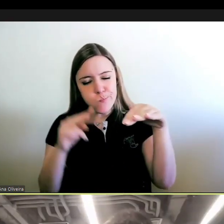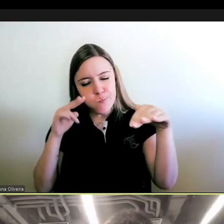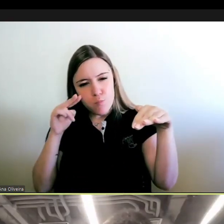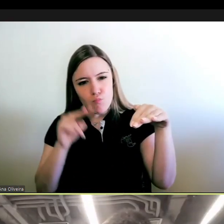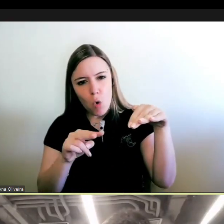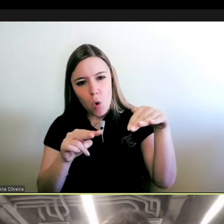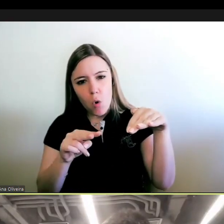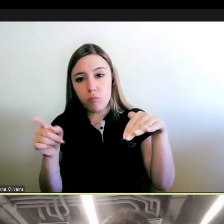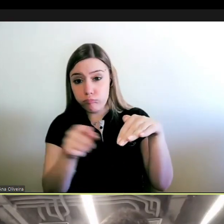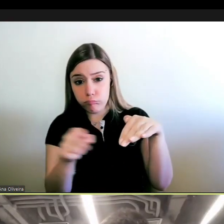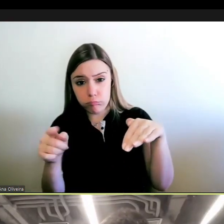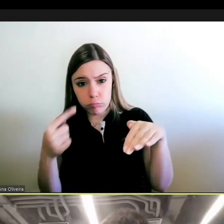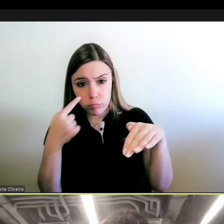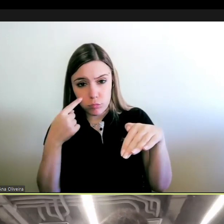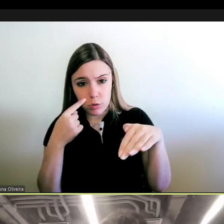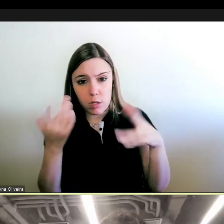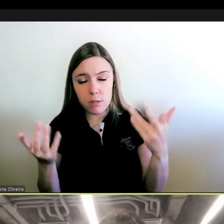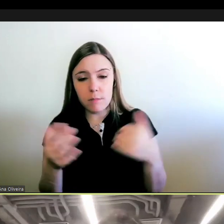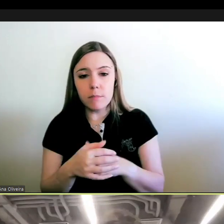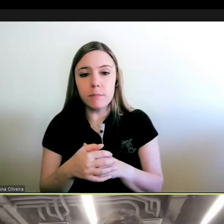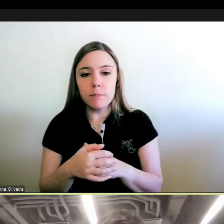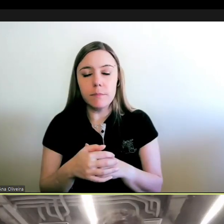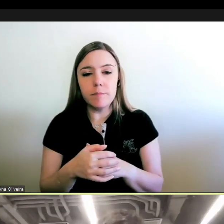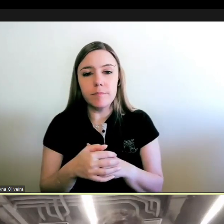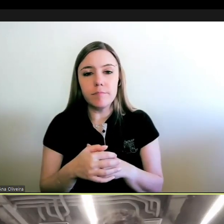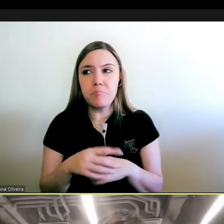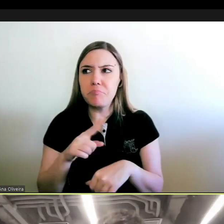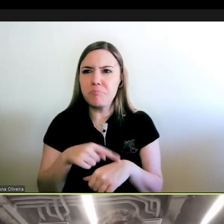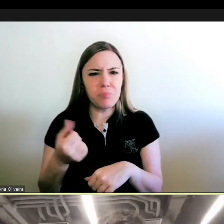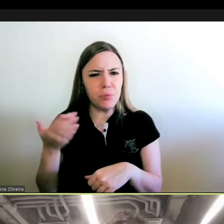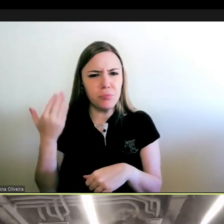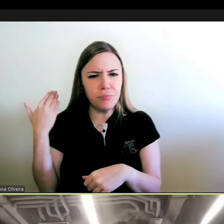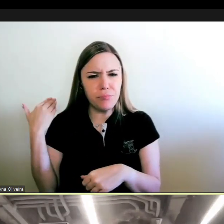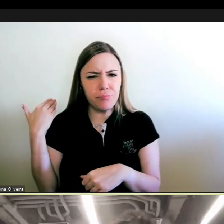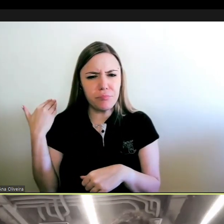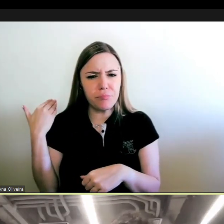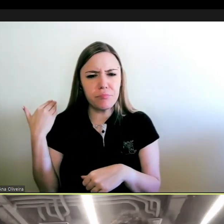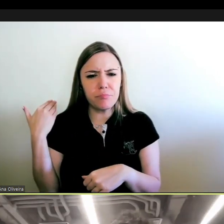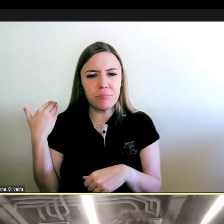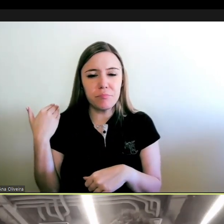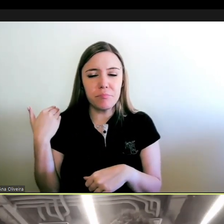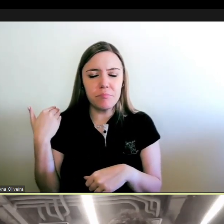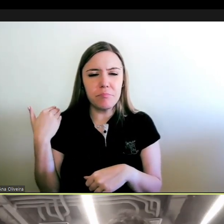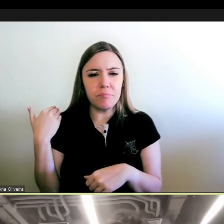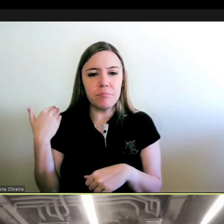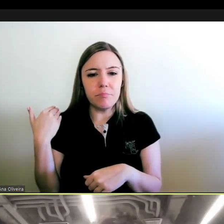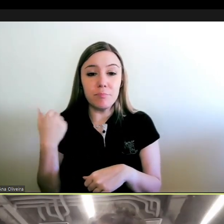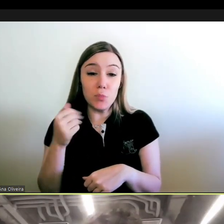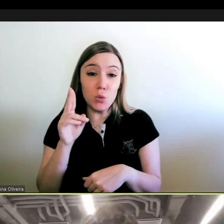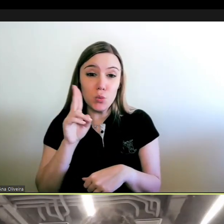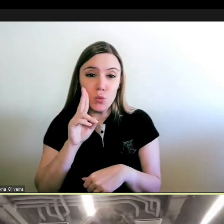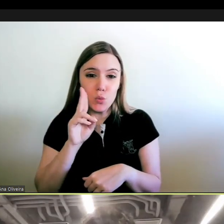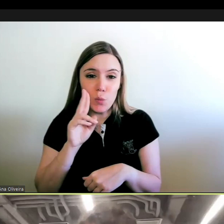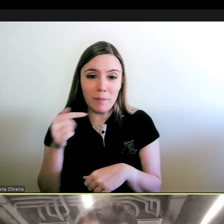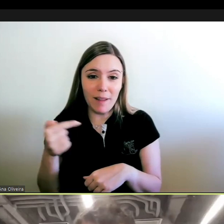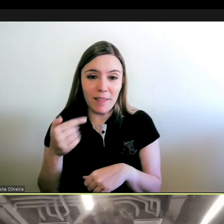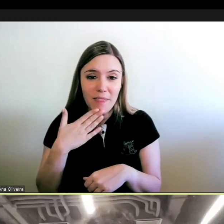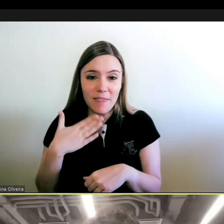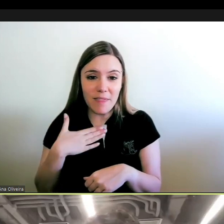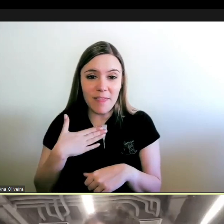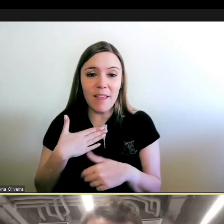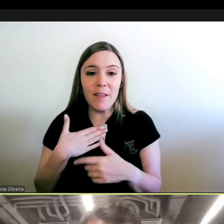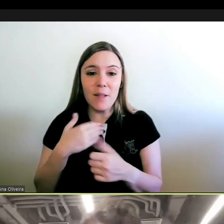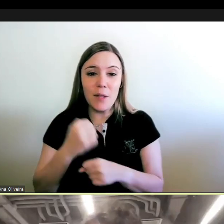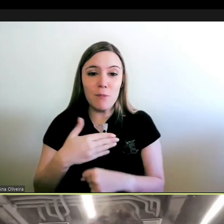que vocês conhecem. Ainda não há muito tempo, perdoem-me o defeito de profissão, mas enquanto jornalista o nosso radar